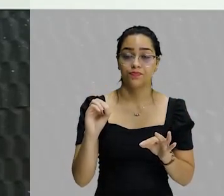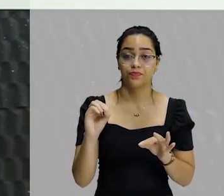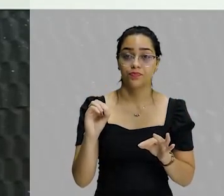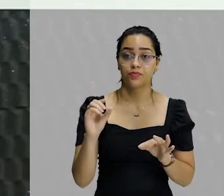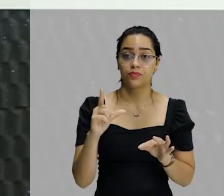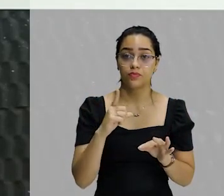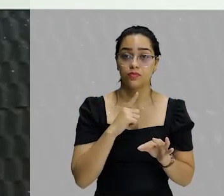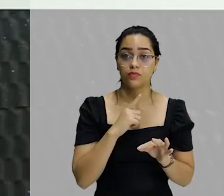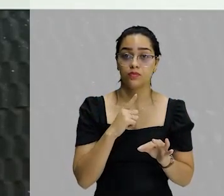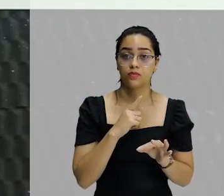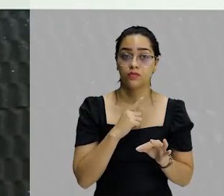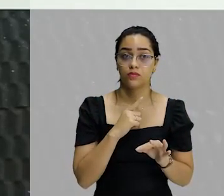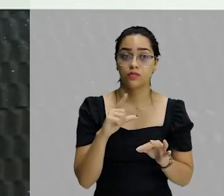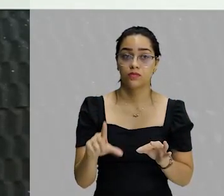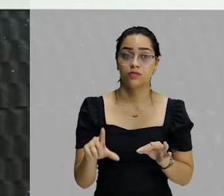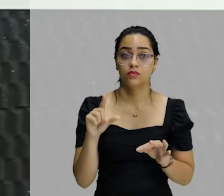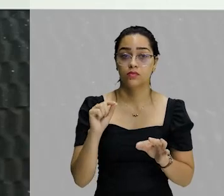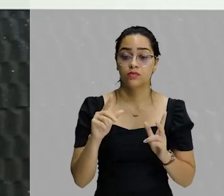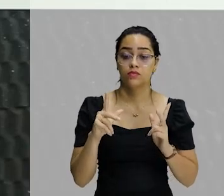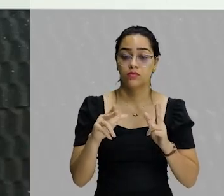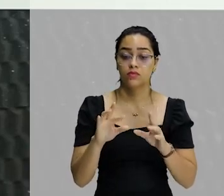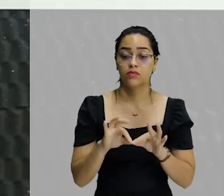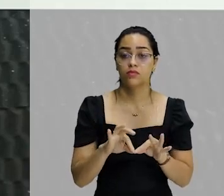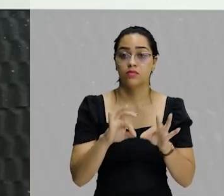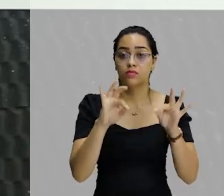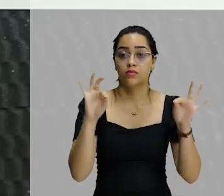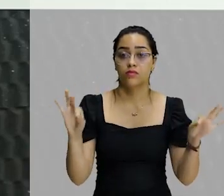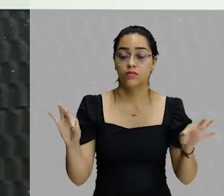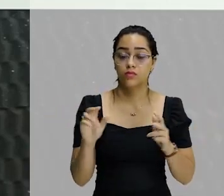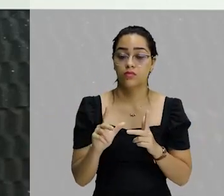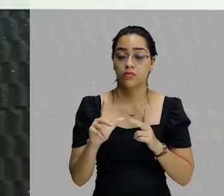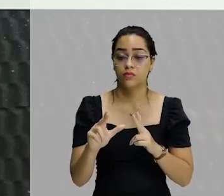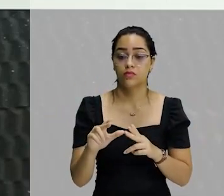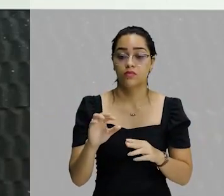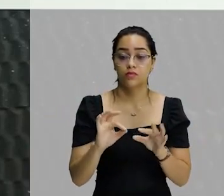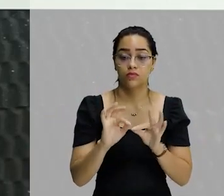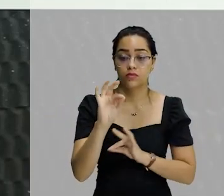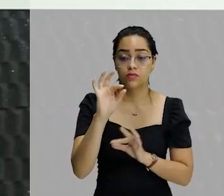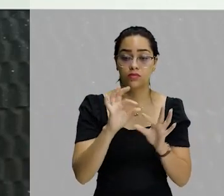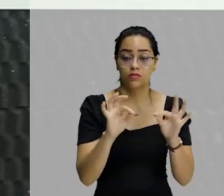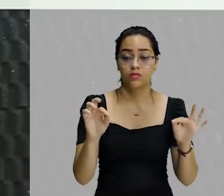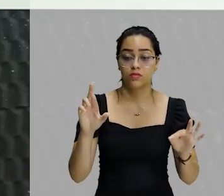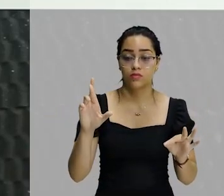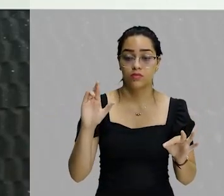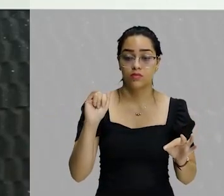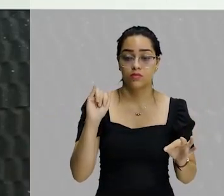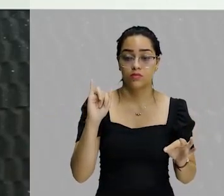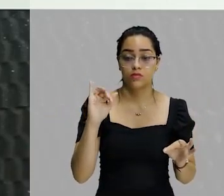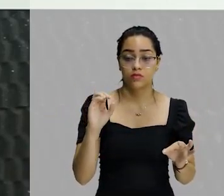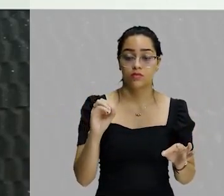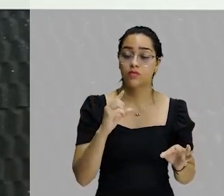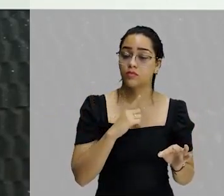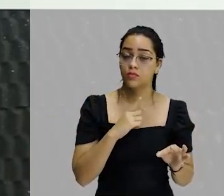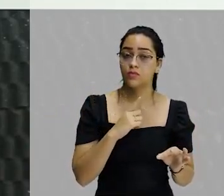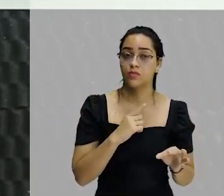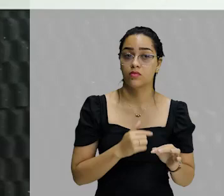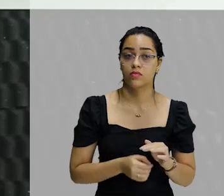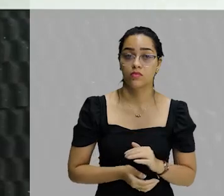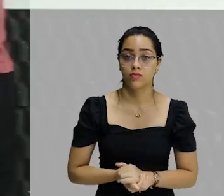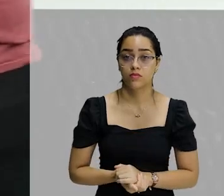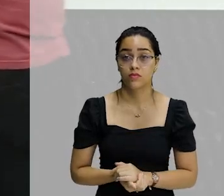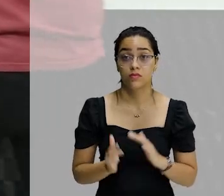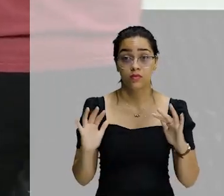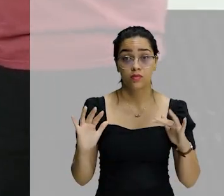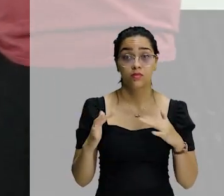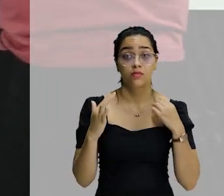uma esfera determina a mesma distância igual à medida do raio da seção que ele determina na esfera. Olha